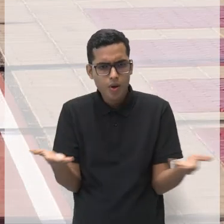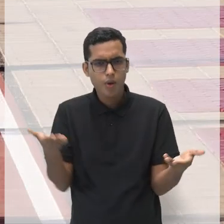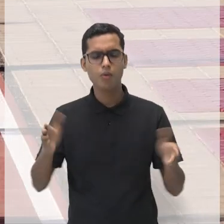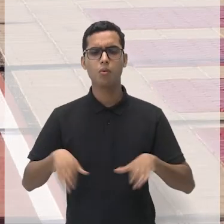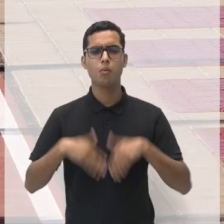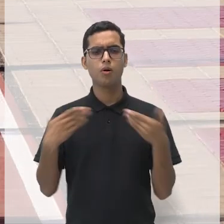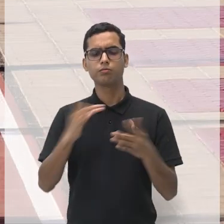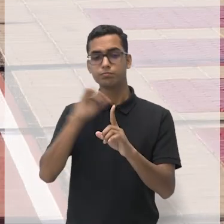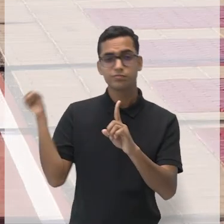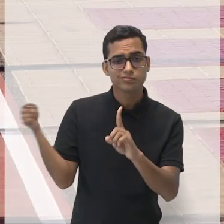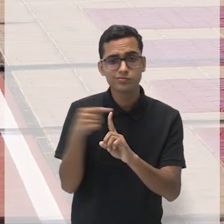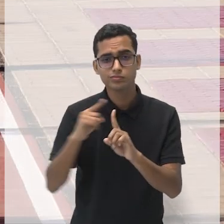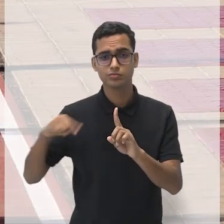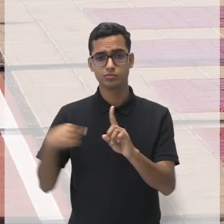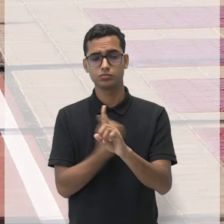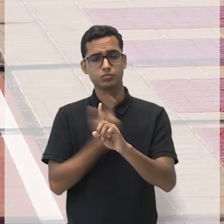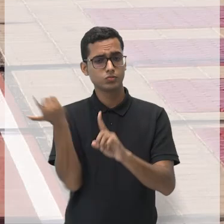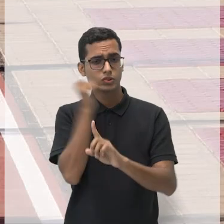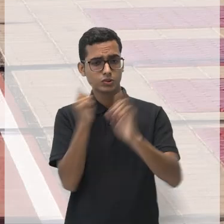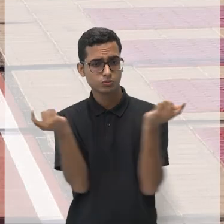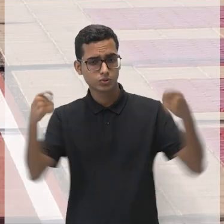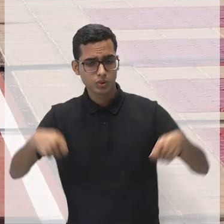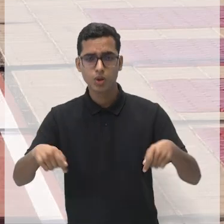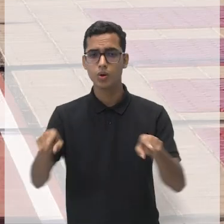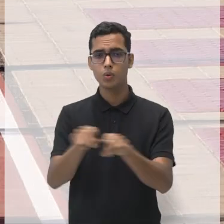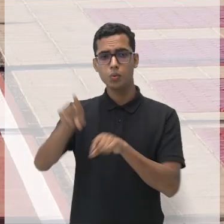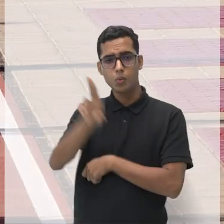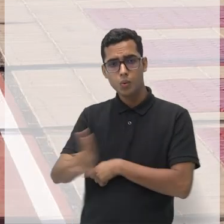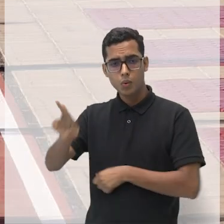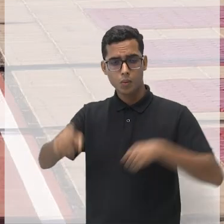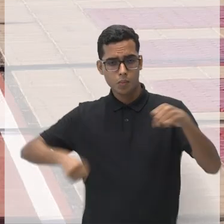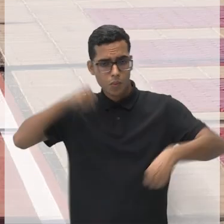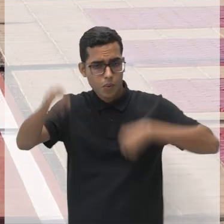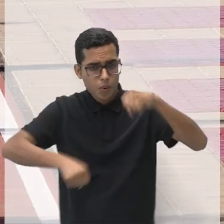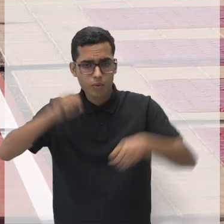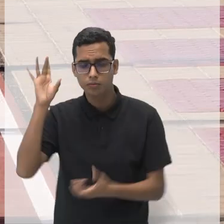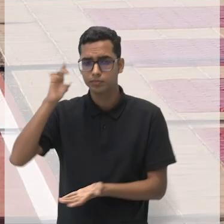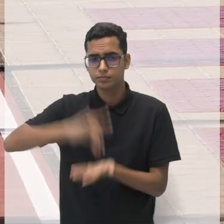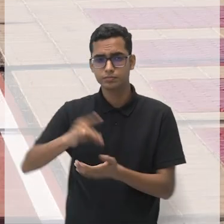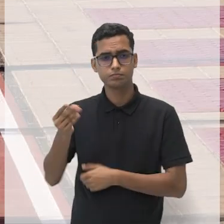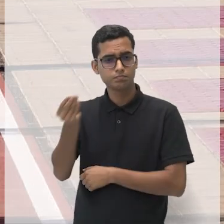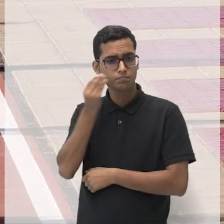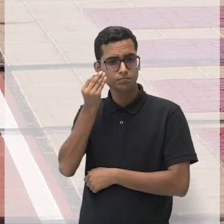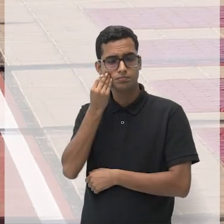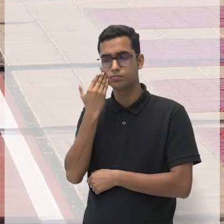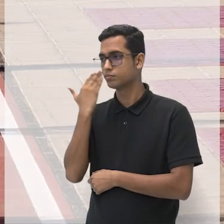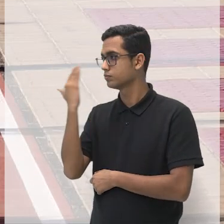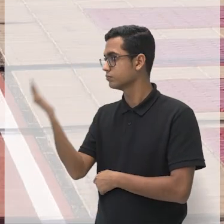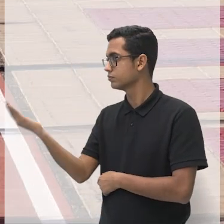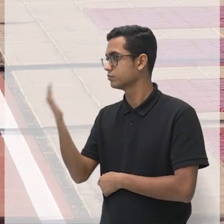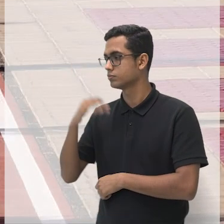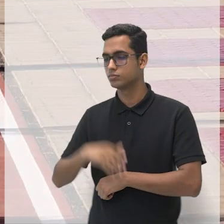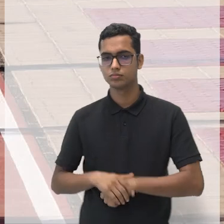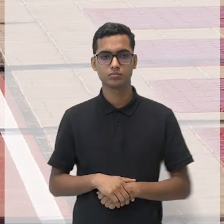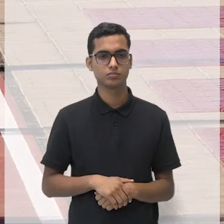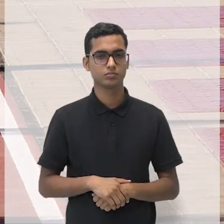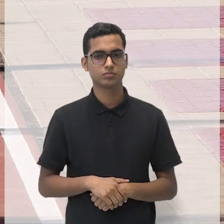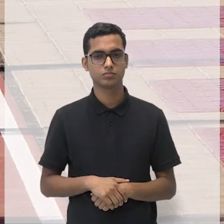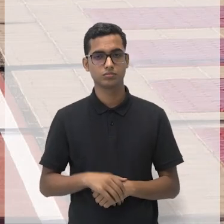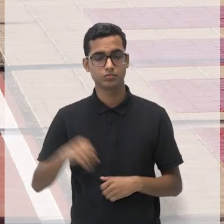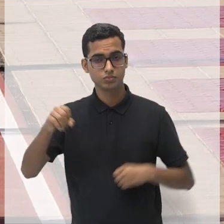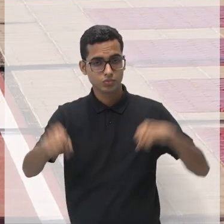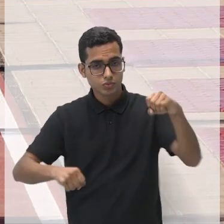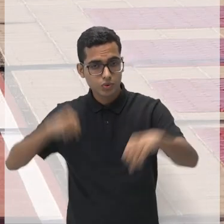em que finalidades nós podemos usar a bike? Então, observem aqui. Ó, nós podemos